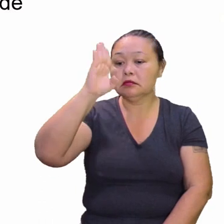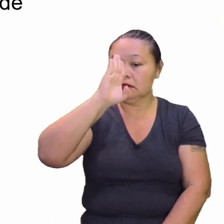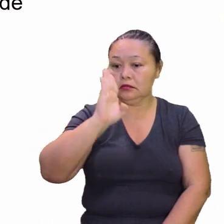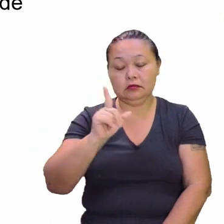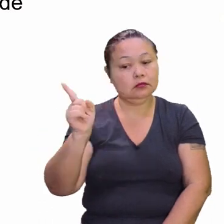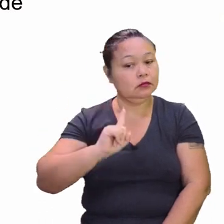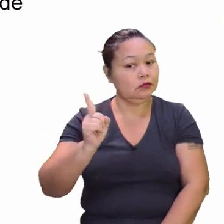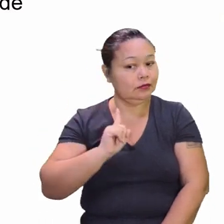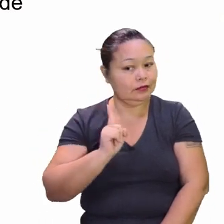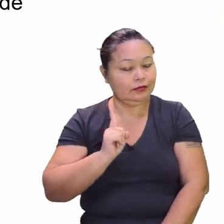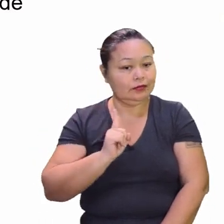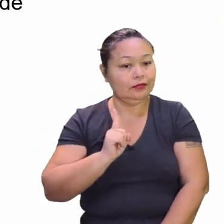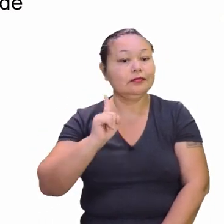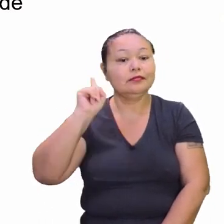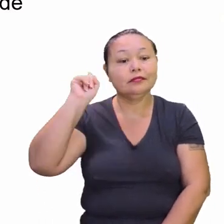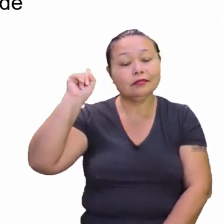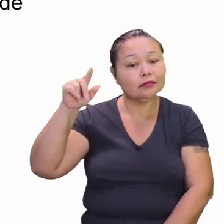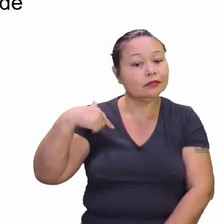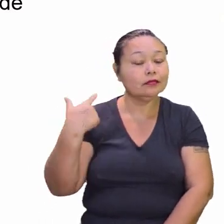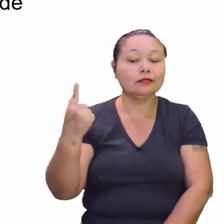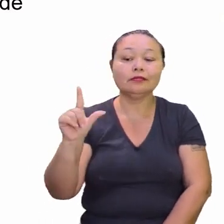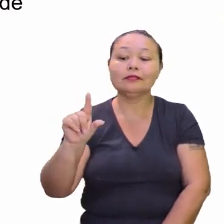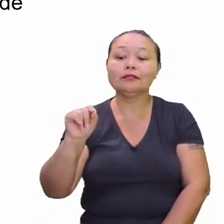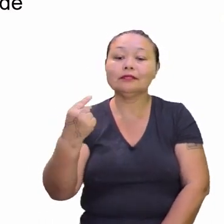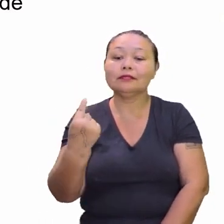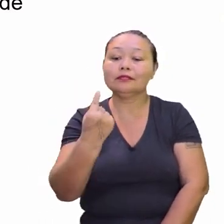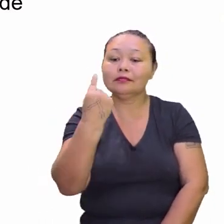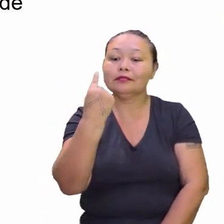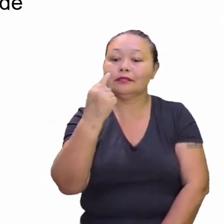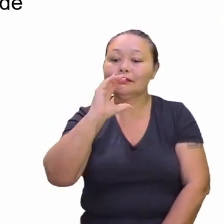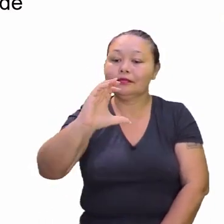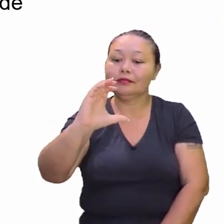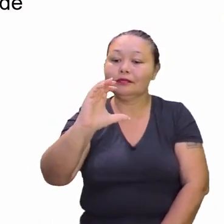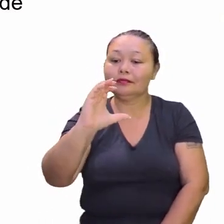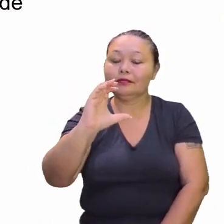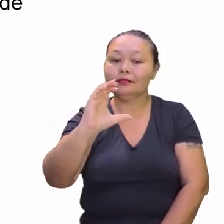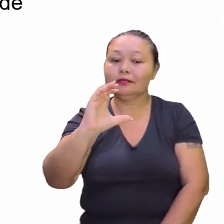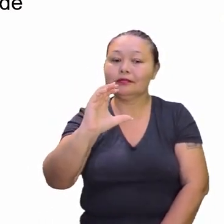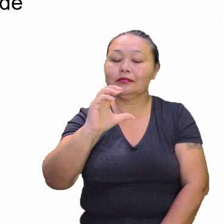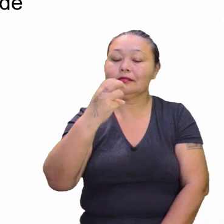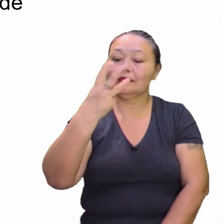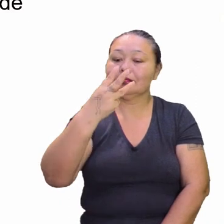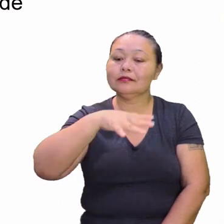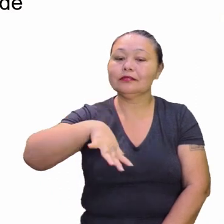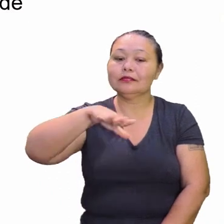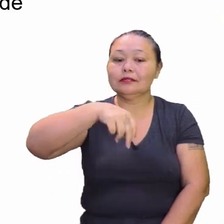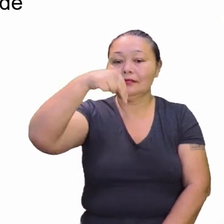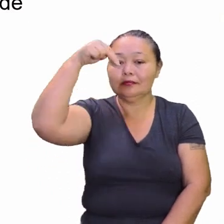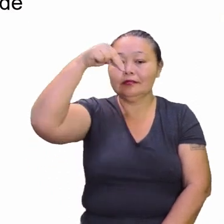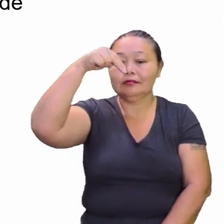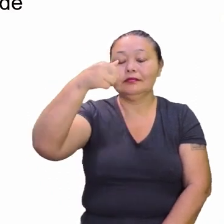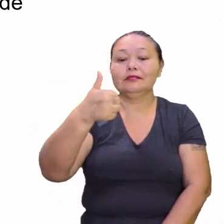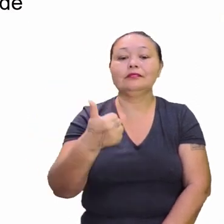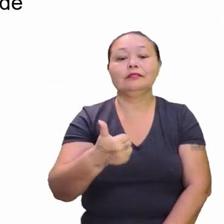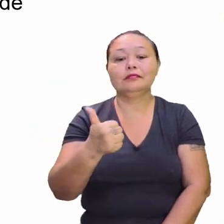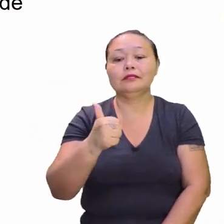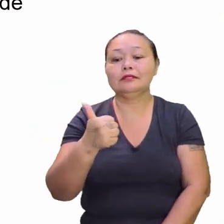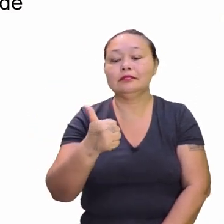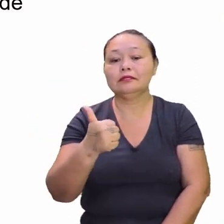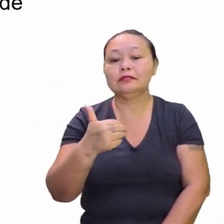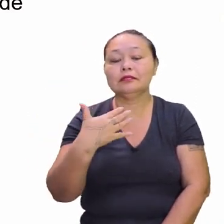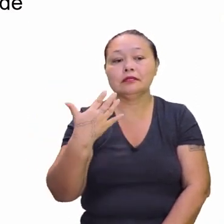do Brasil? Não. Então, Rogério, só tem a C. É o terceiro da região norte. Isso mesmo.